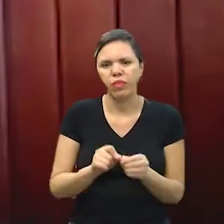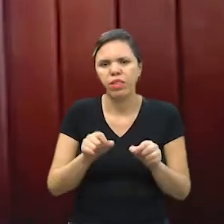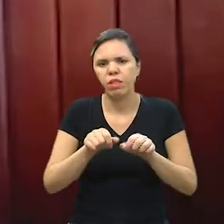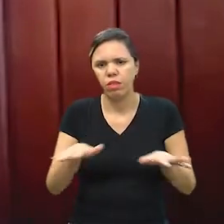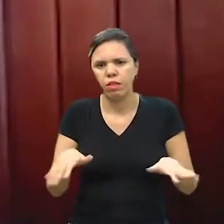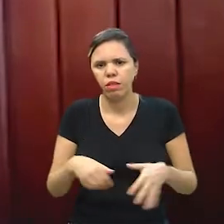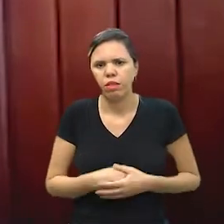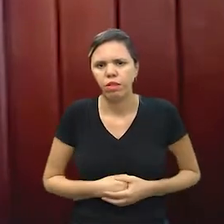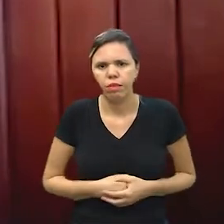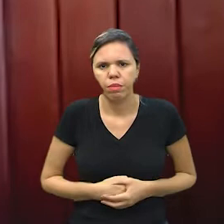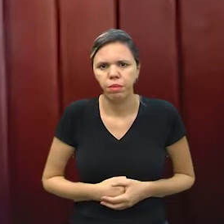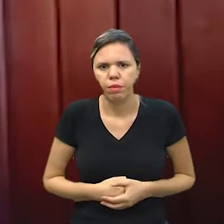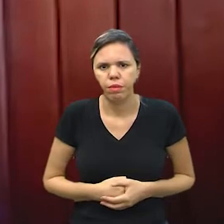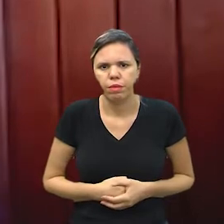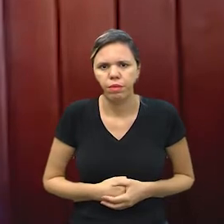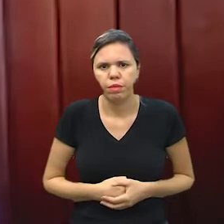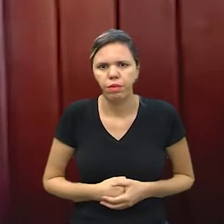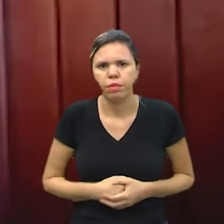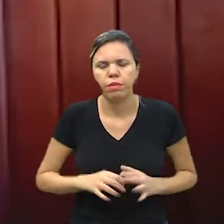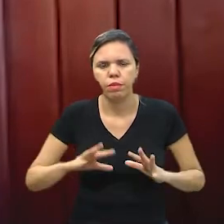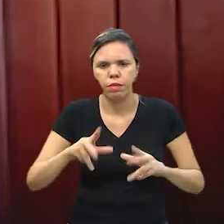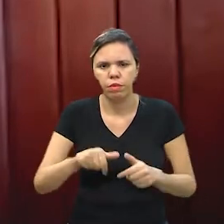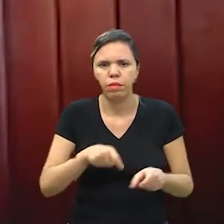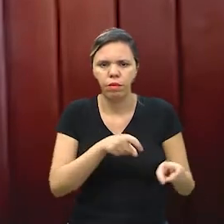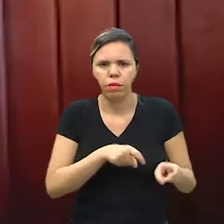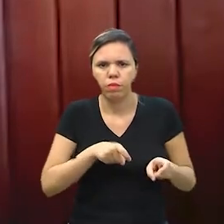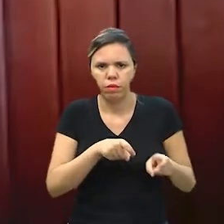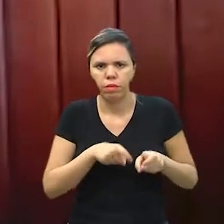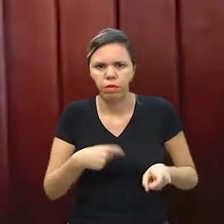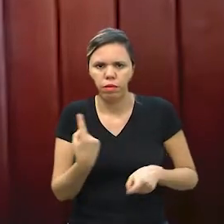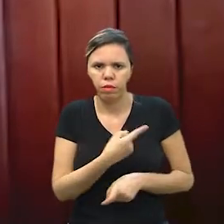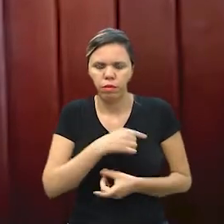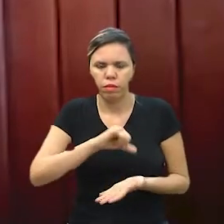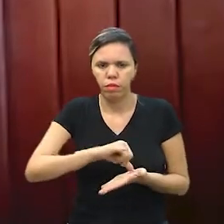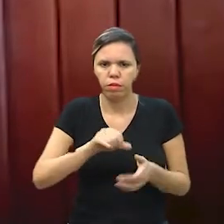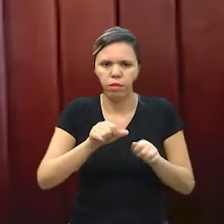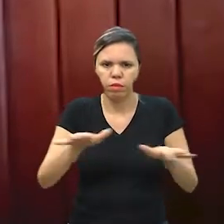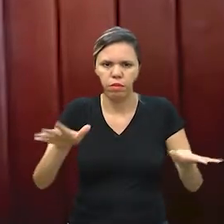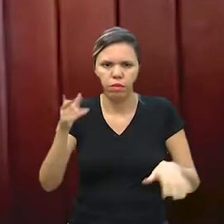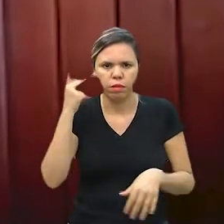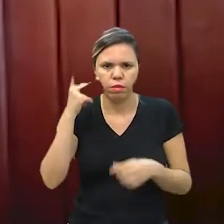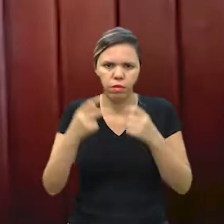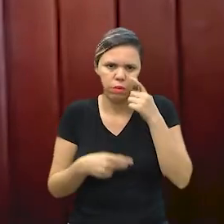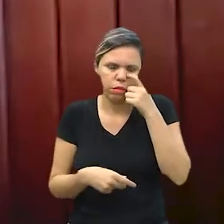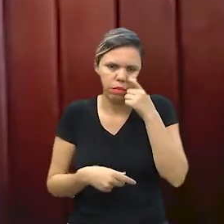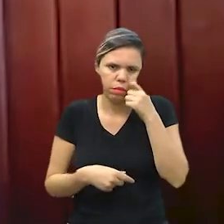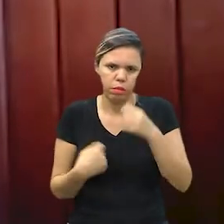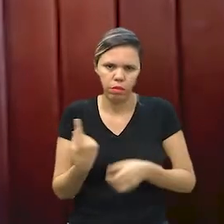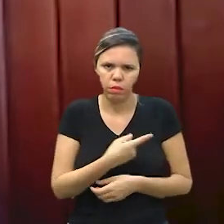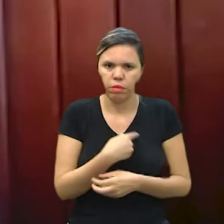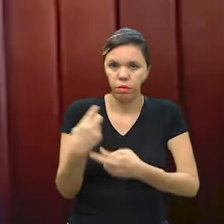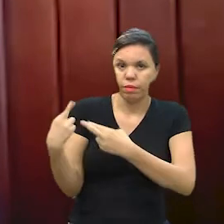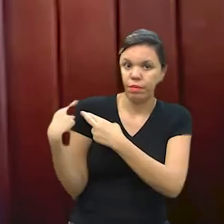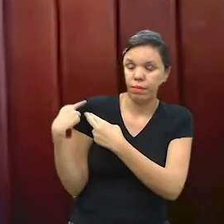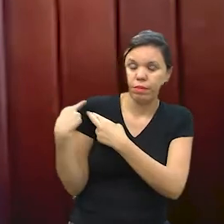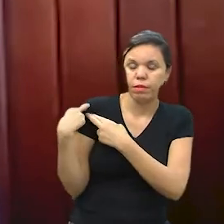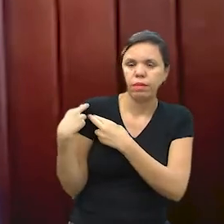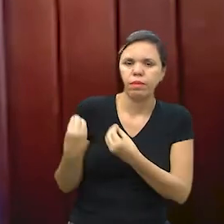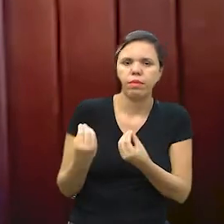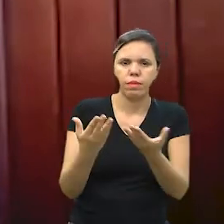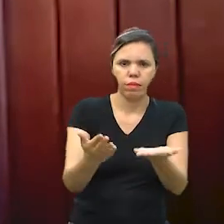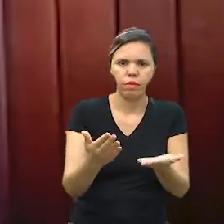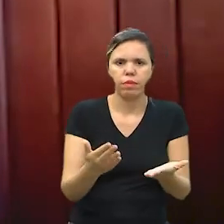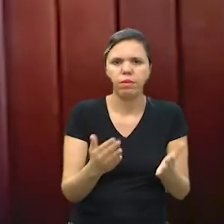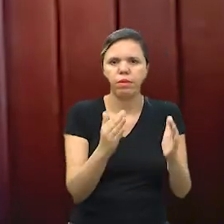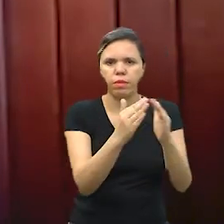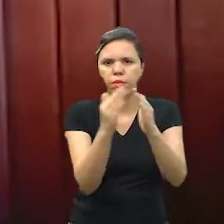distribuição. Então, toda a logística do sítio até o nosso centro de distribuição em São Paulo, ela é por nossa conta, e a entrega